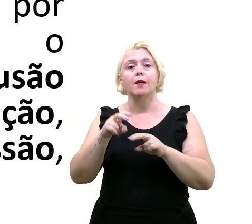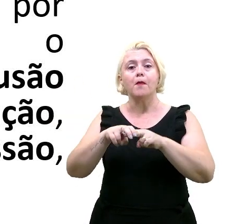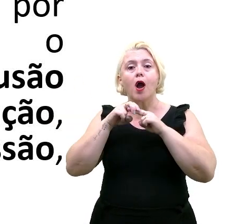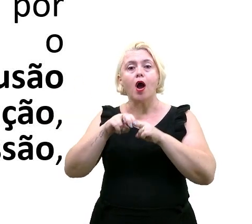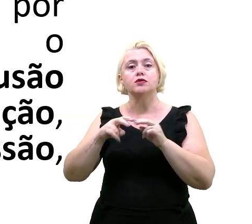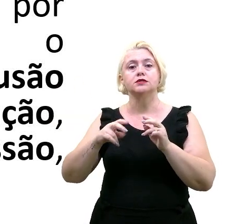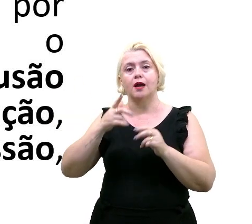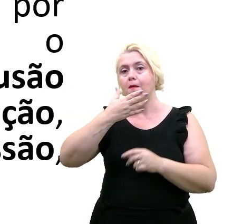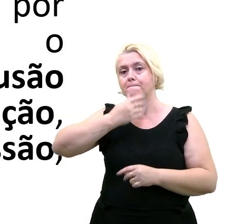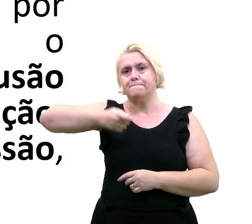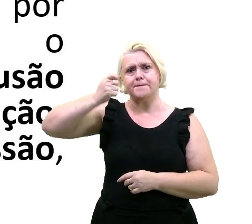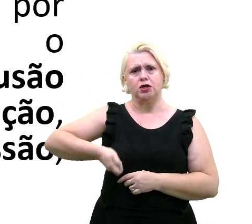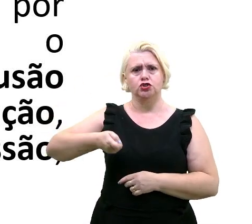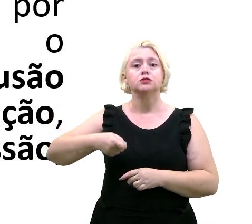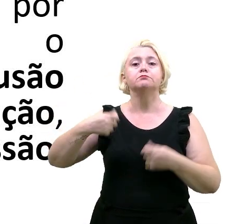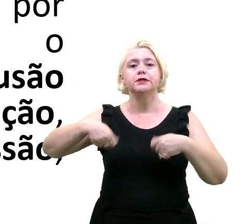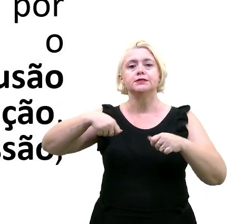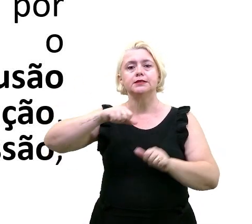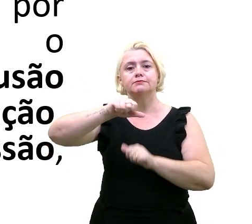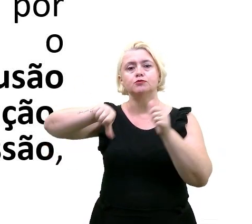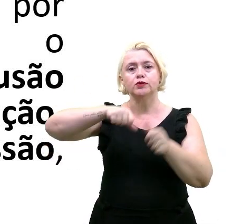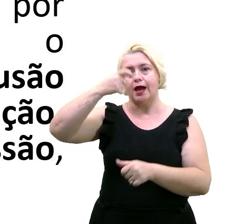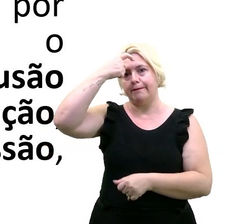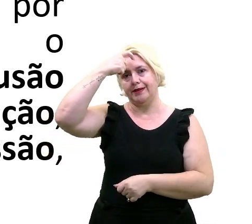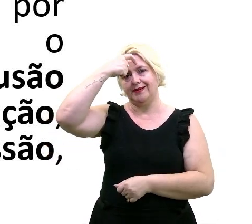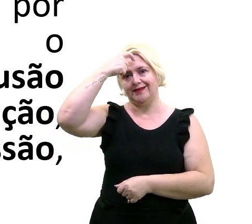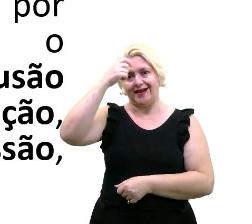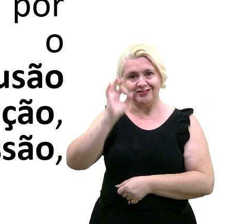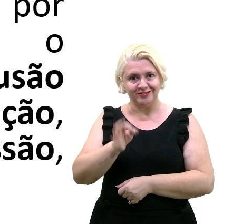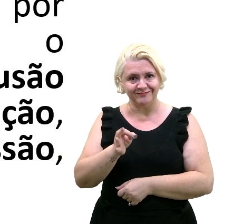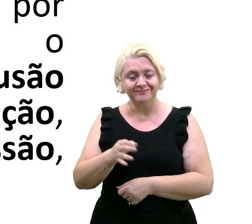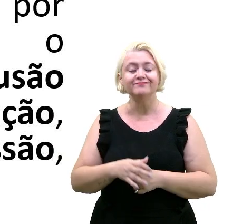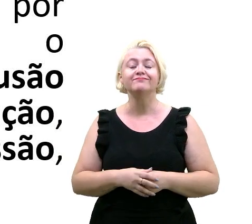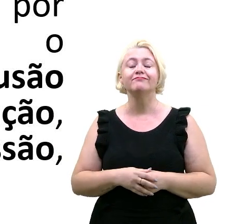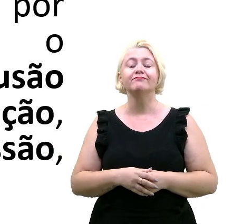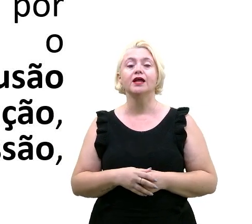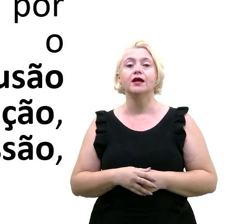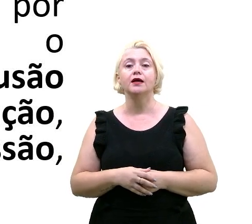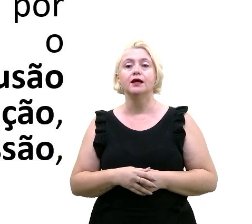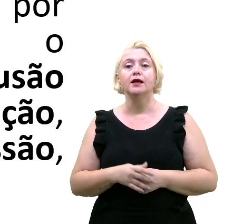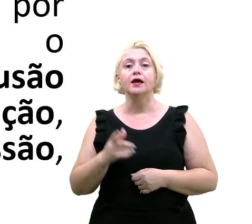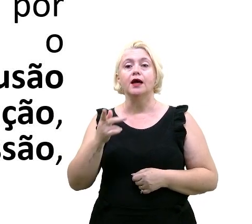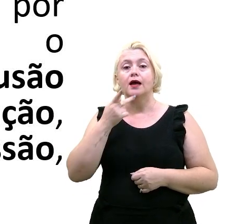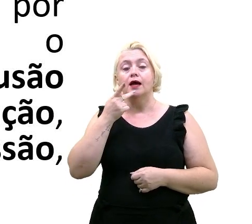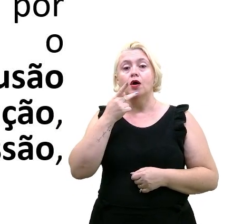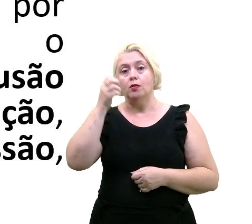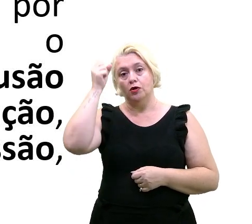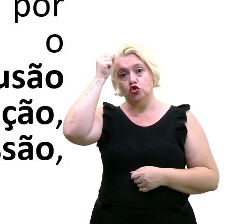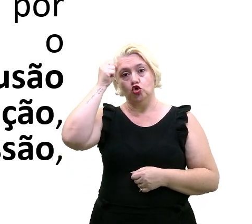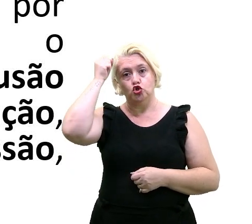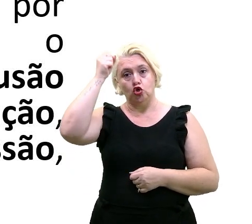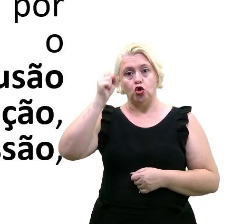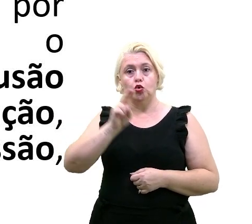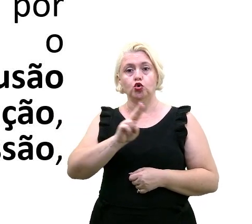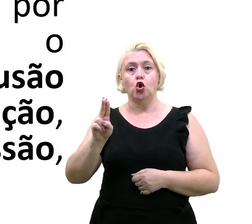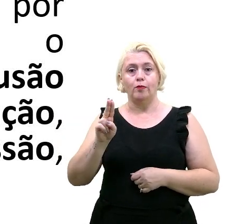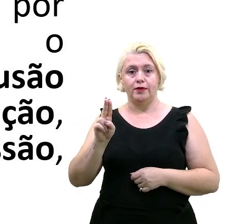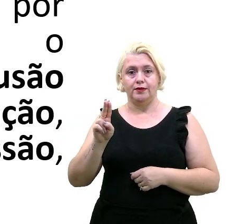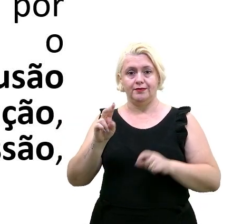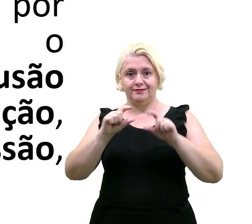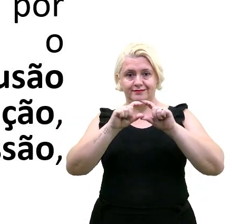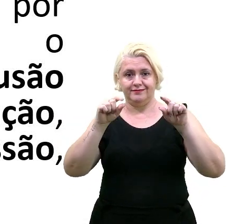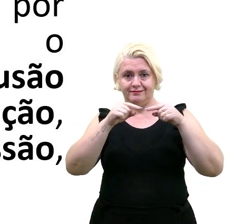o que precisa ser mudado essa mentalidade aí nós temos segundo derk hin tá sublinhado de